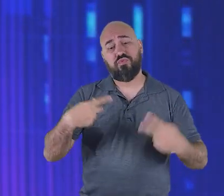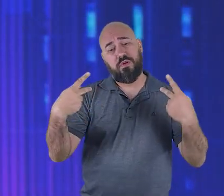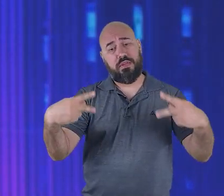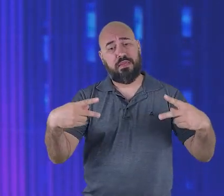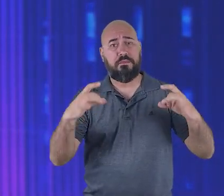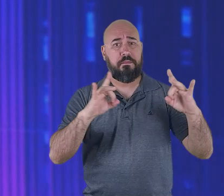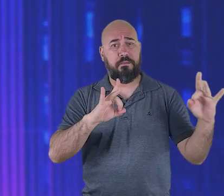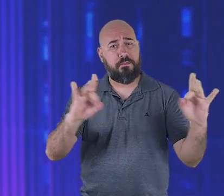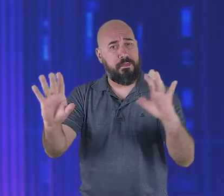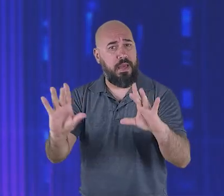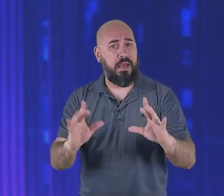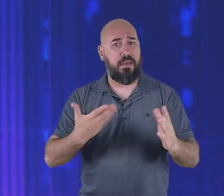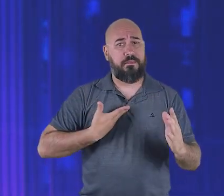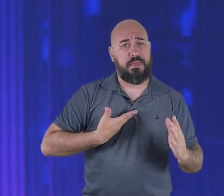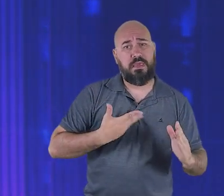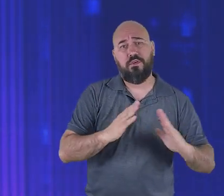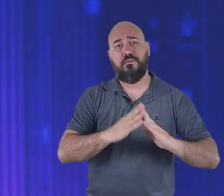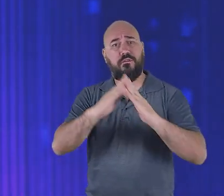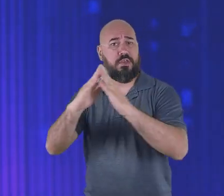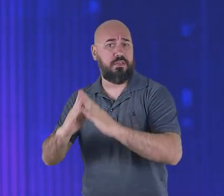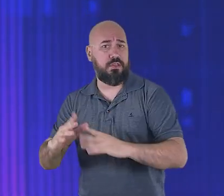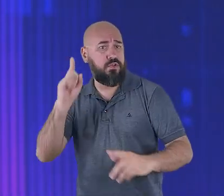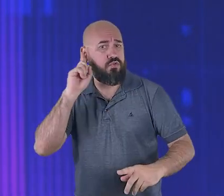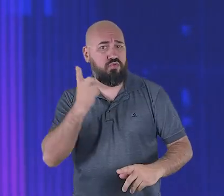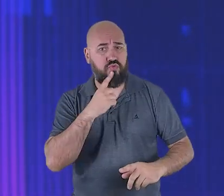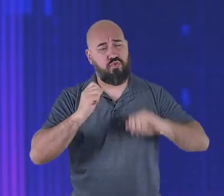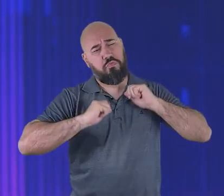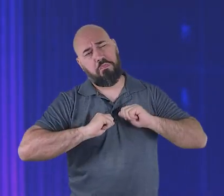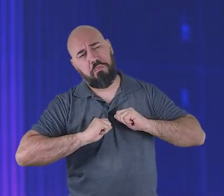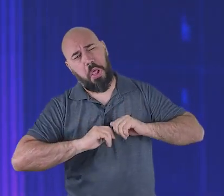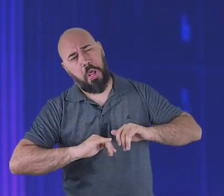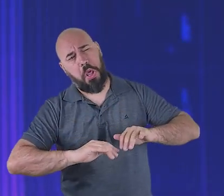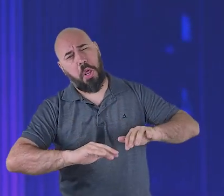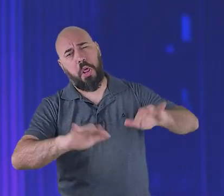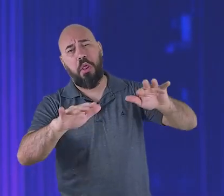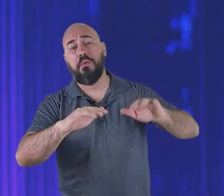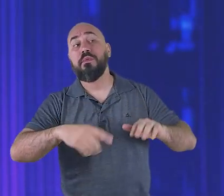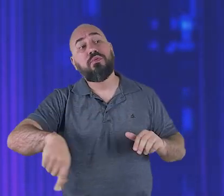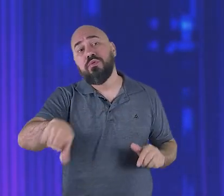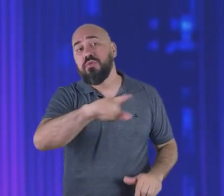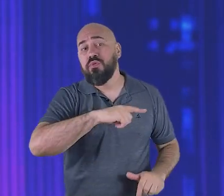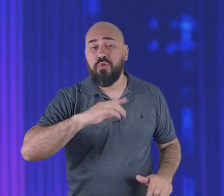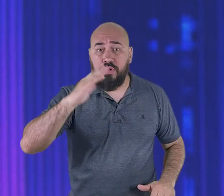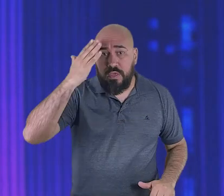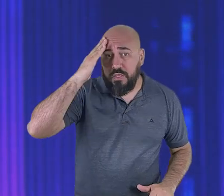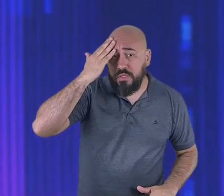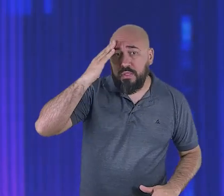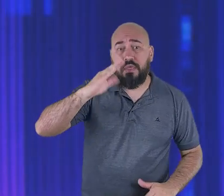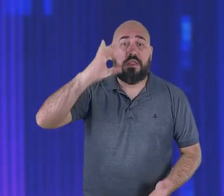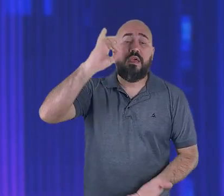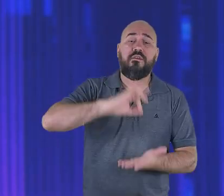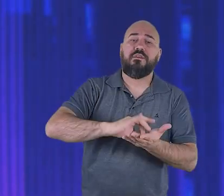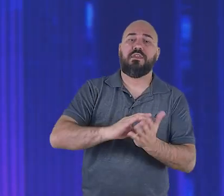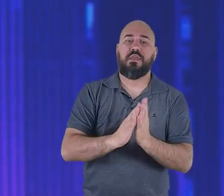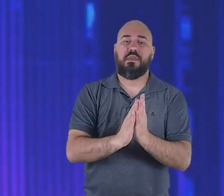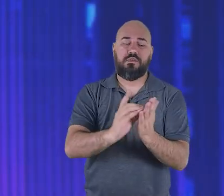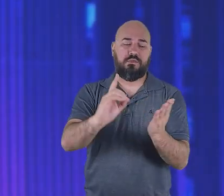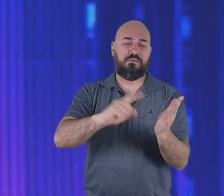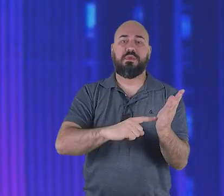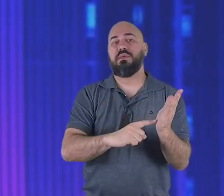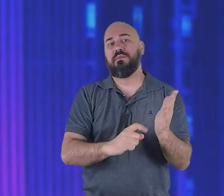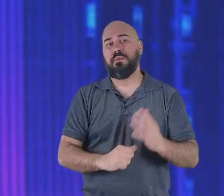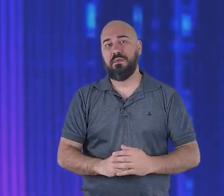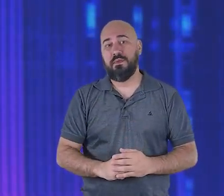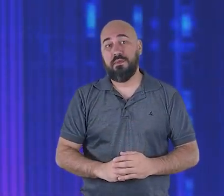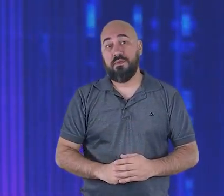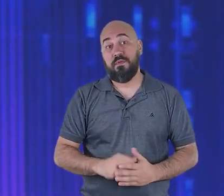com parentes, com vizinhos, para que mais pessoas compreendam as verdades que Deus deixou na sua palavra. O nome